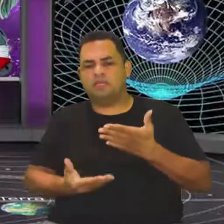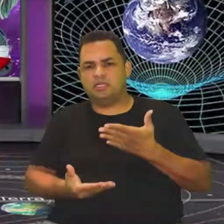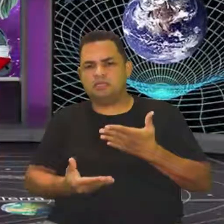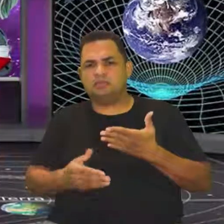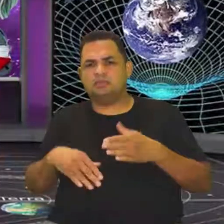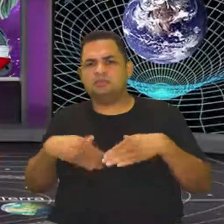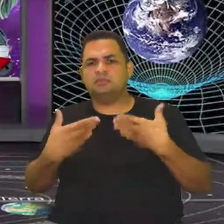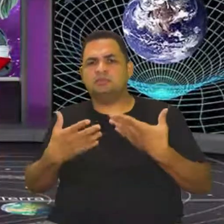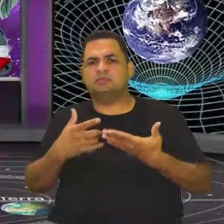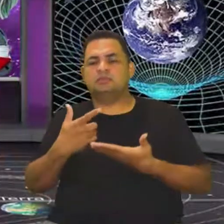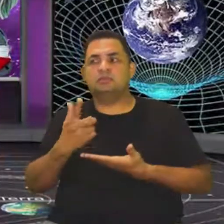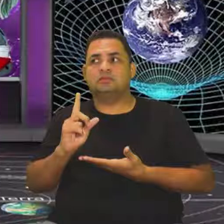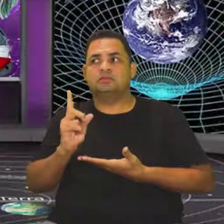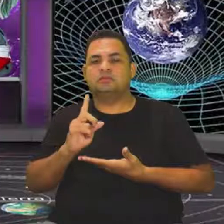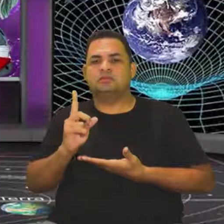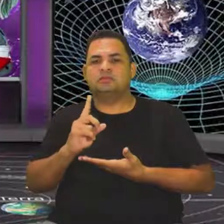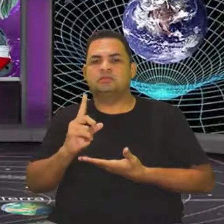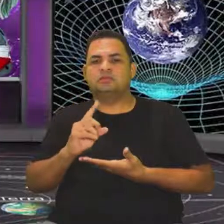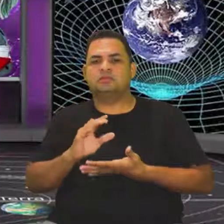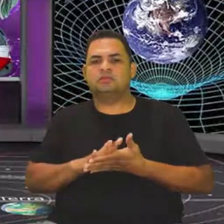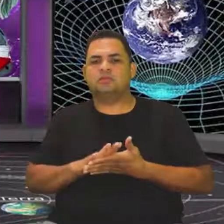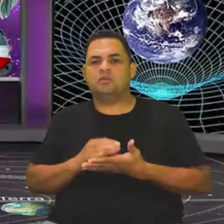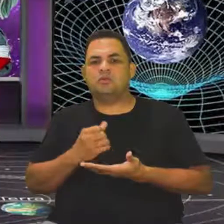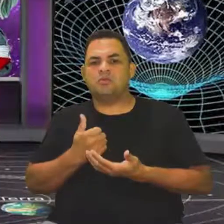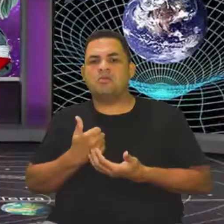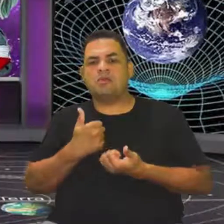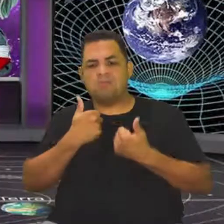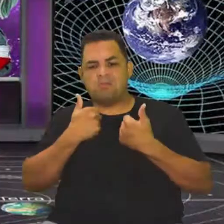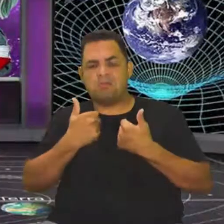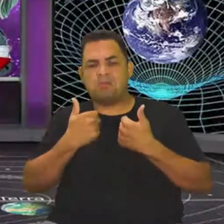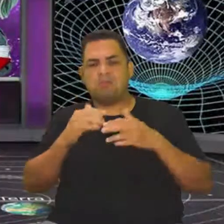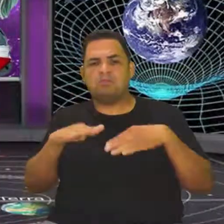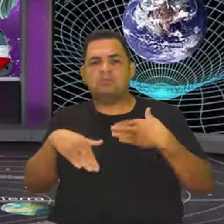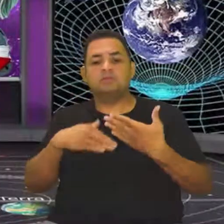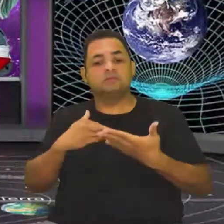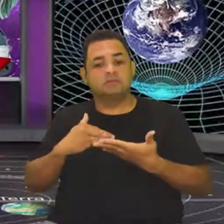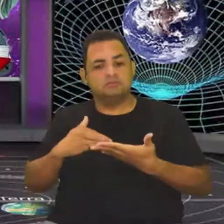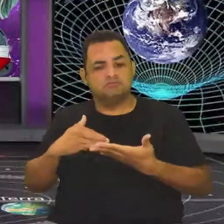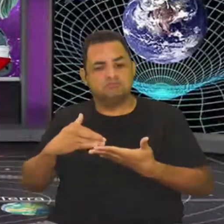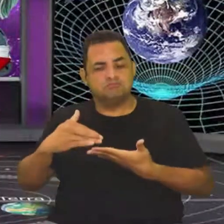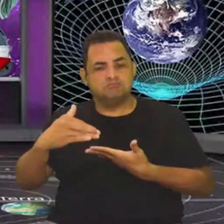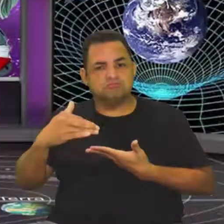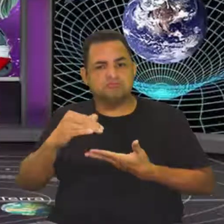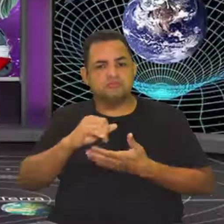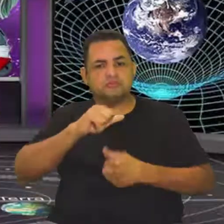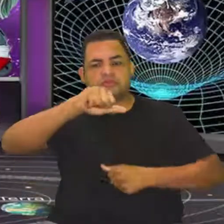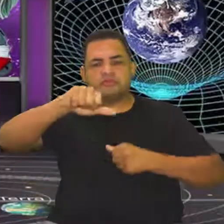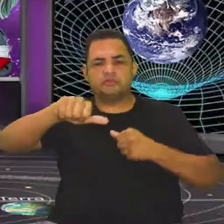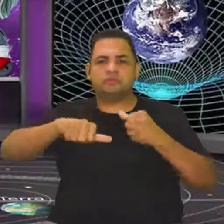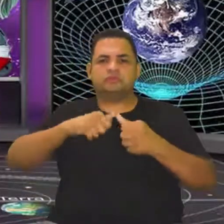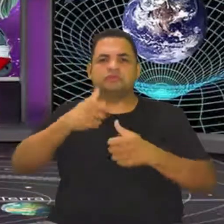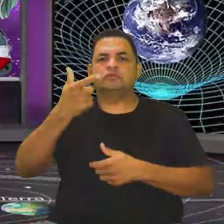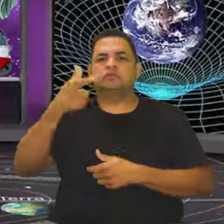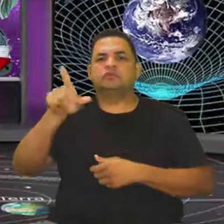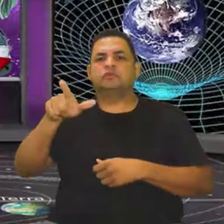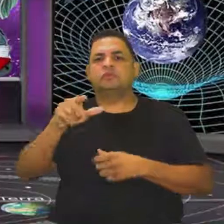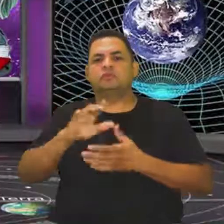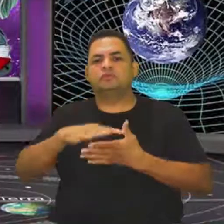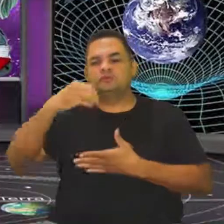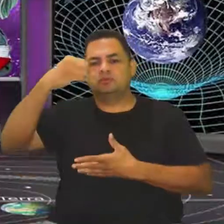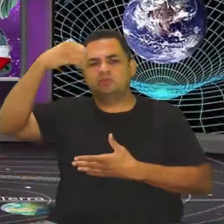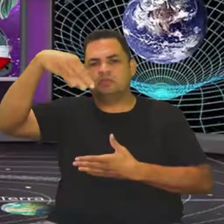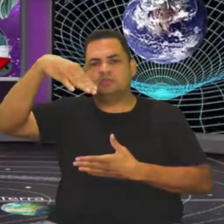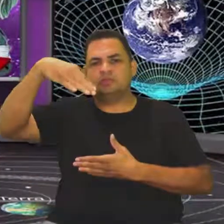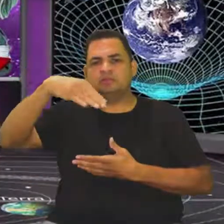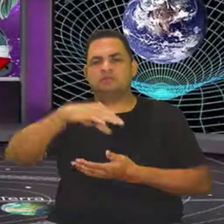térmica, a gente fala que não é eficiente esse tipo de lâmpada. É por isso que com o passar do tempo elas foram trocadas por outros tipos de lâmpada,